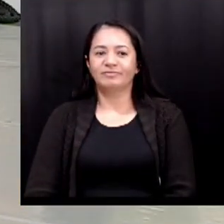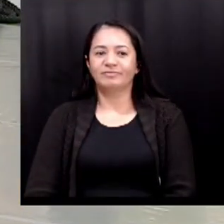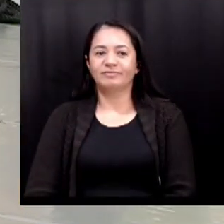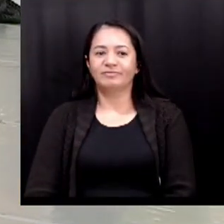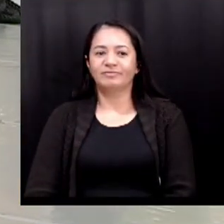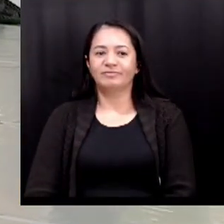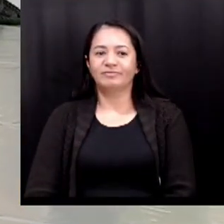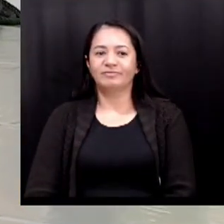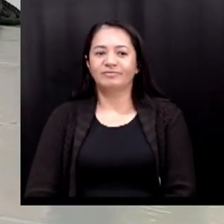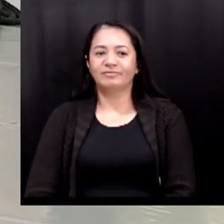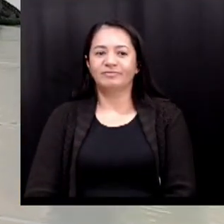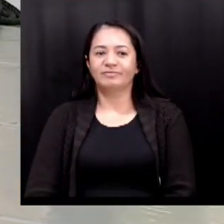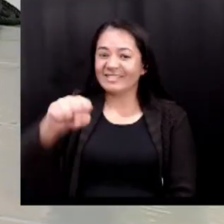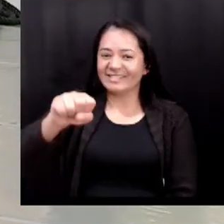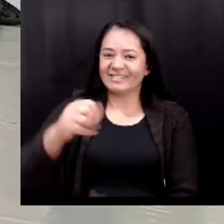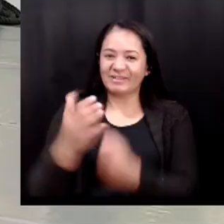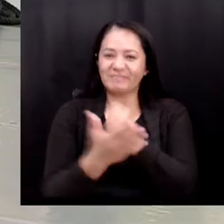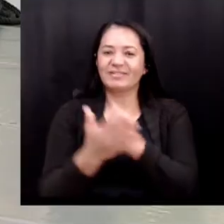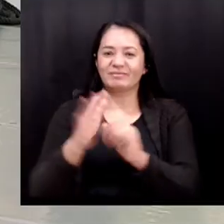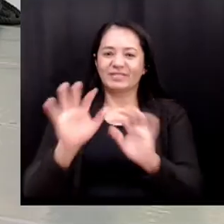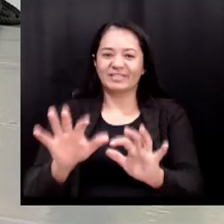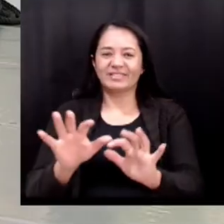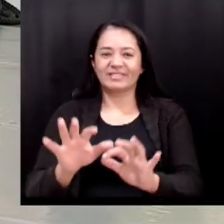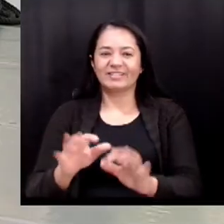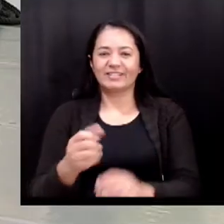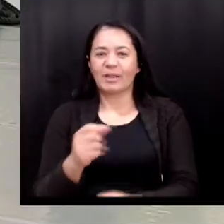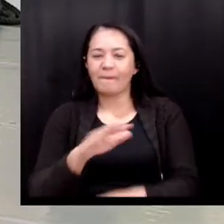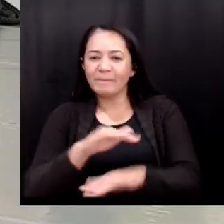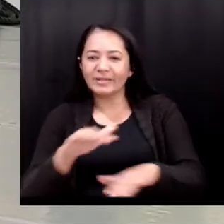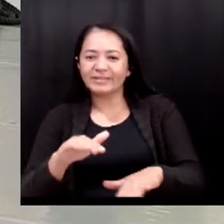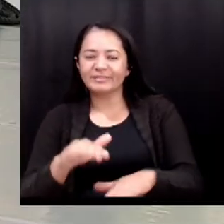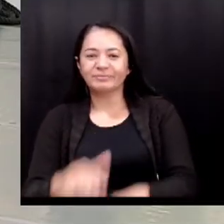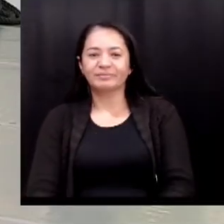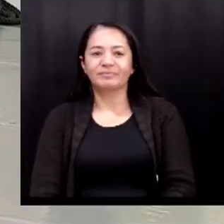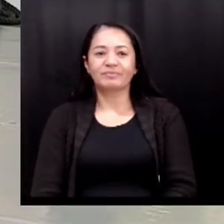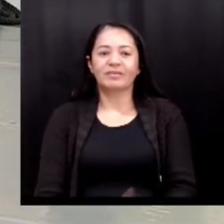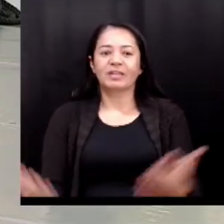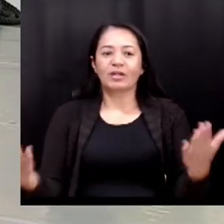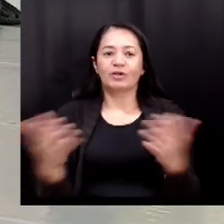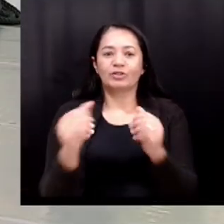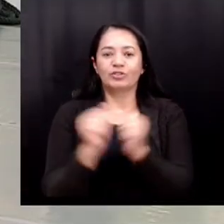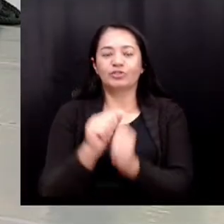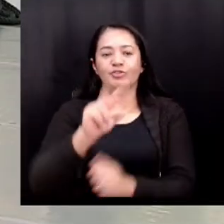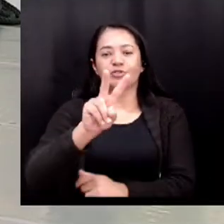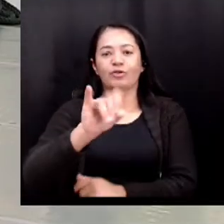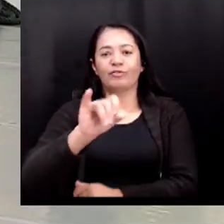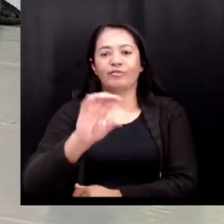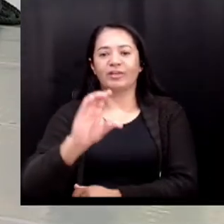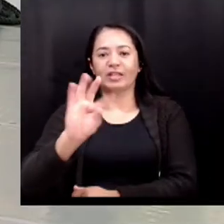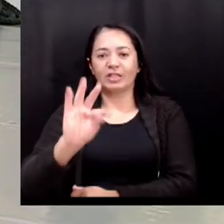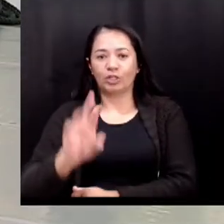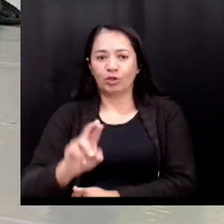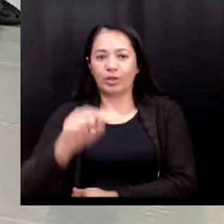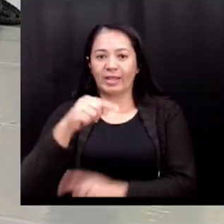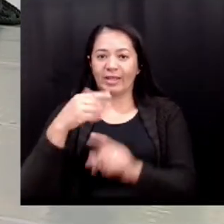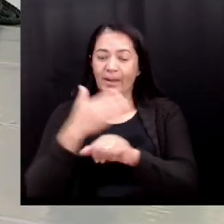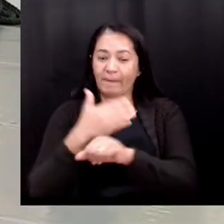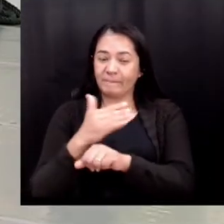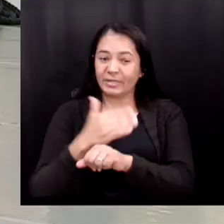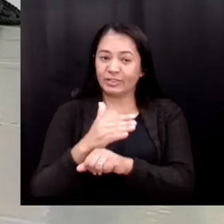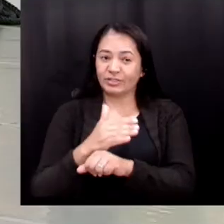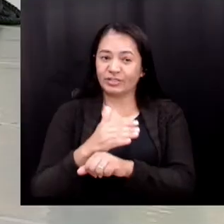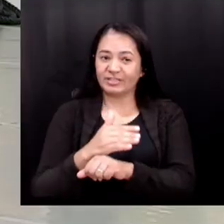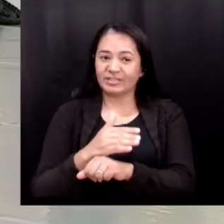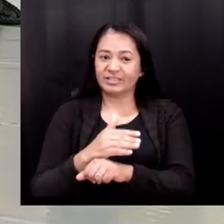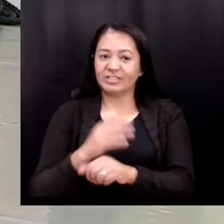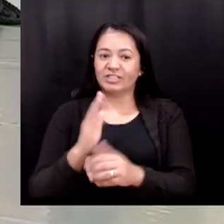agora eu tô aqui com o Victor, ele que é praticante de ninjutsu, ele é um ninja desde 2014, é isso, Victor? Desde 2014 eu venho praticando